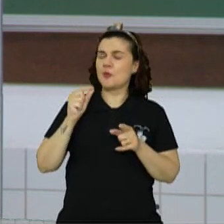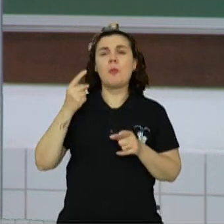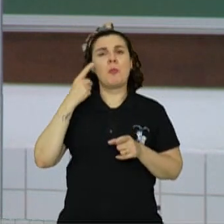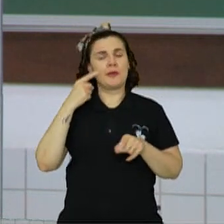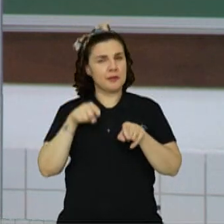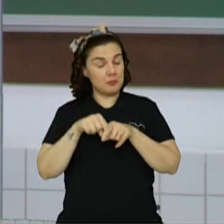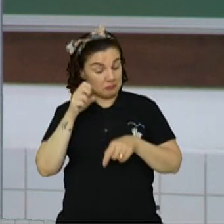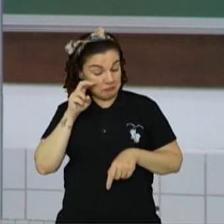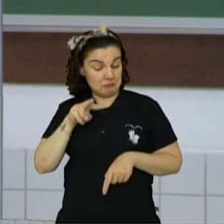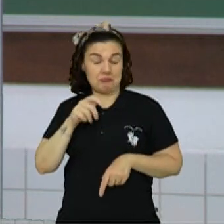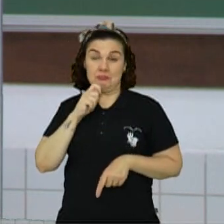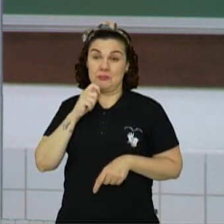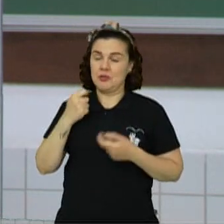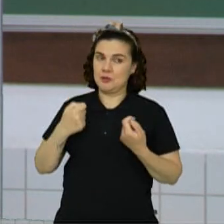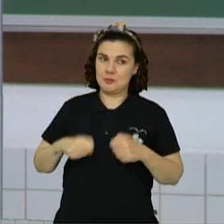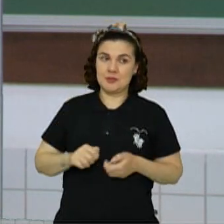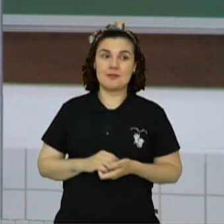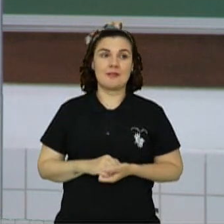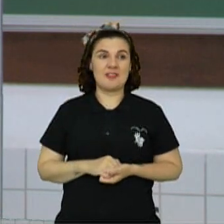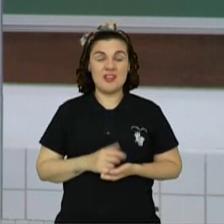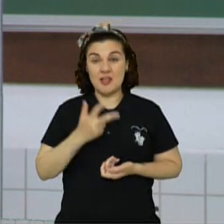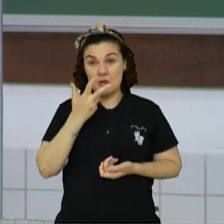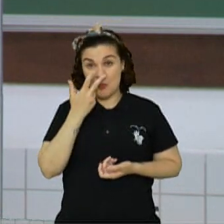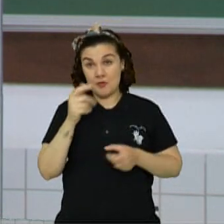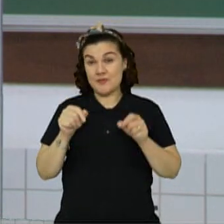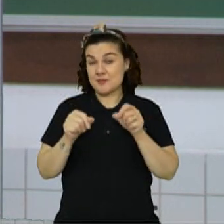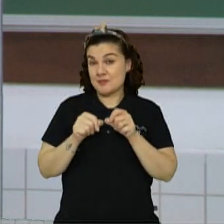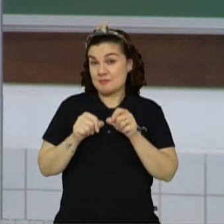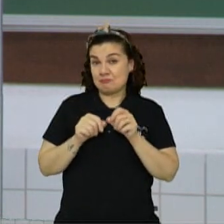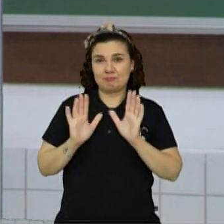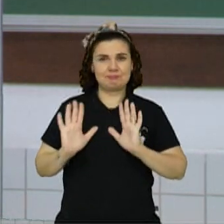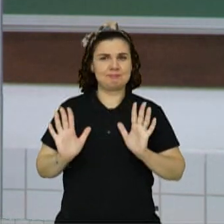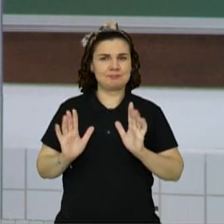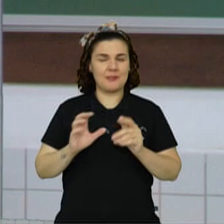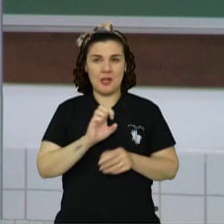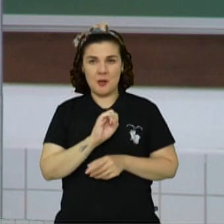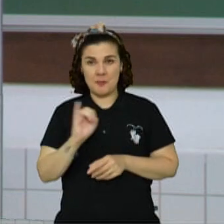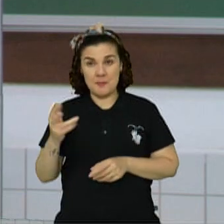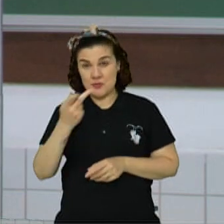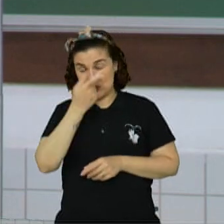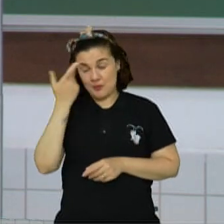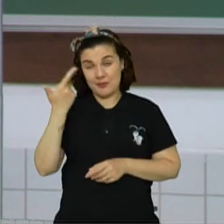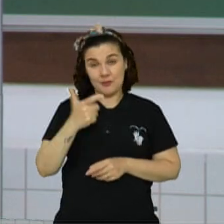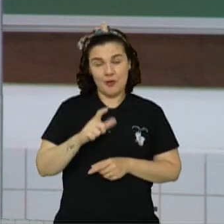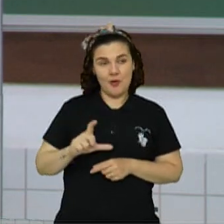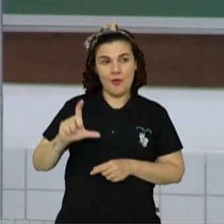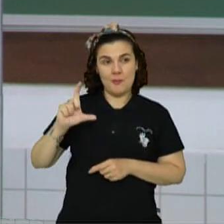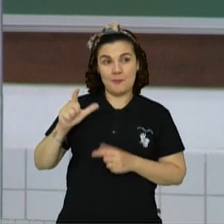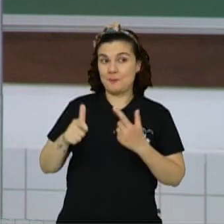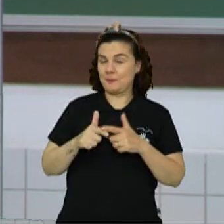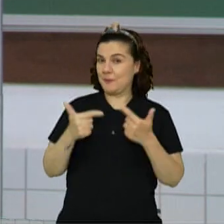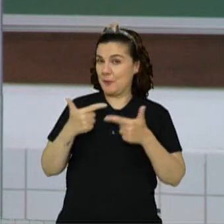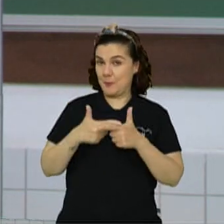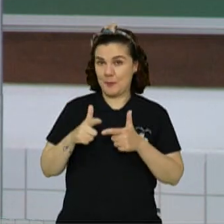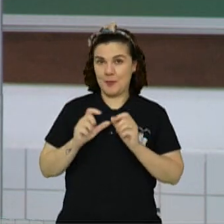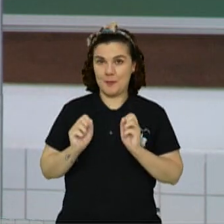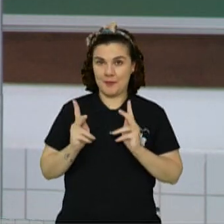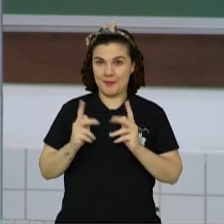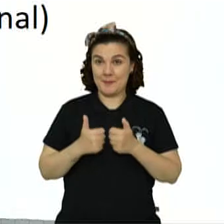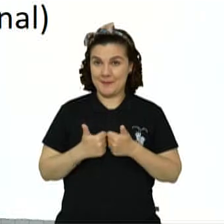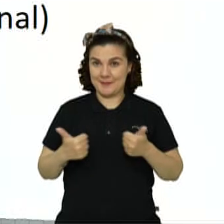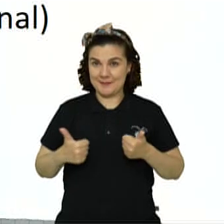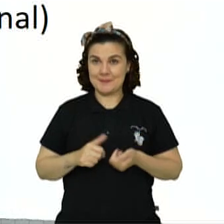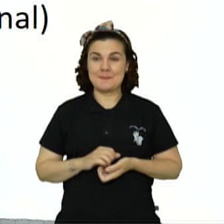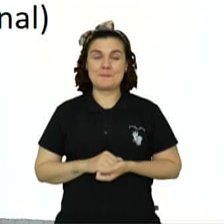gente pode fazer sem. Inclusive, eu acho que eu vou fazer sem, para que aqueles que não tenham esse copinho não tenham esse problema. Beleza,